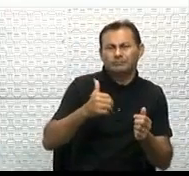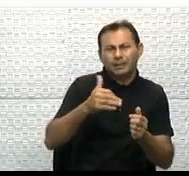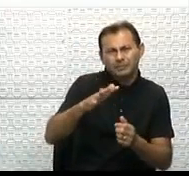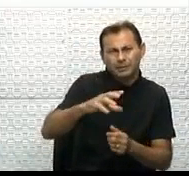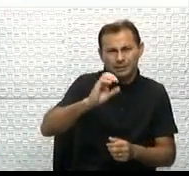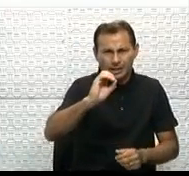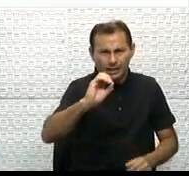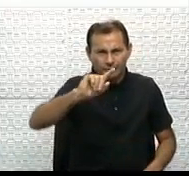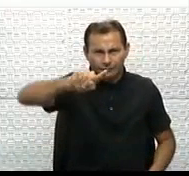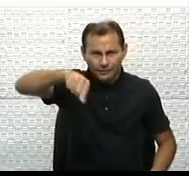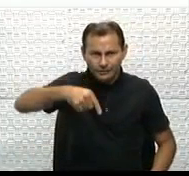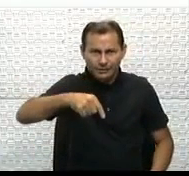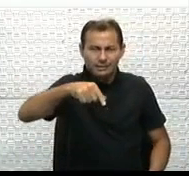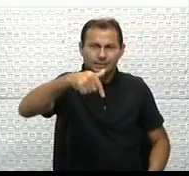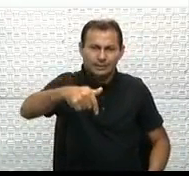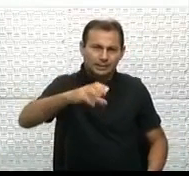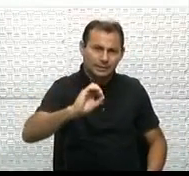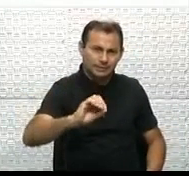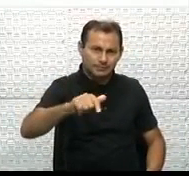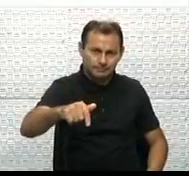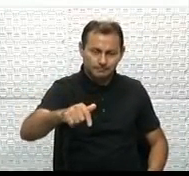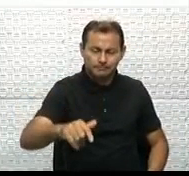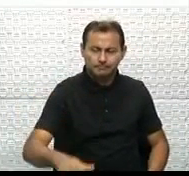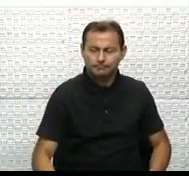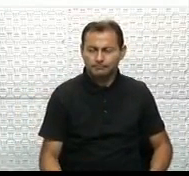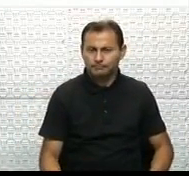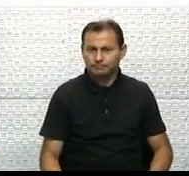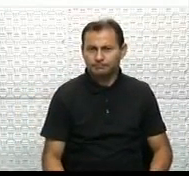aproximadamente 0,707.